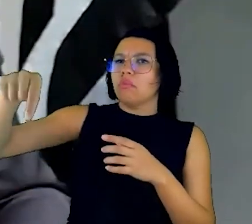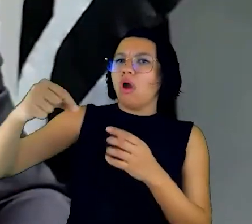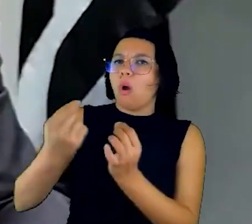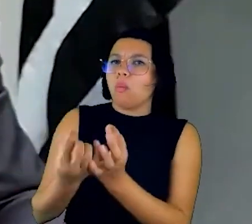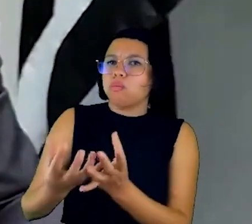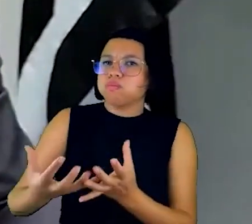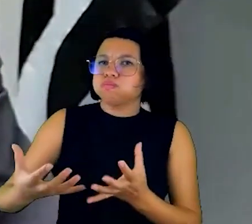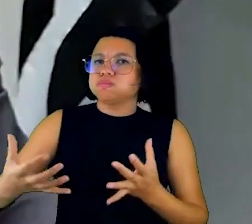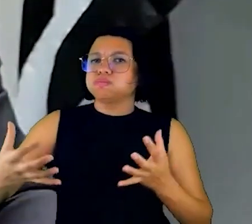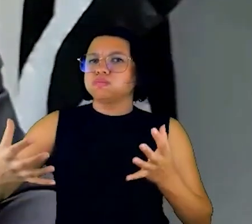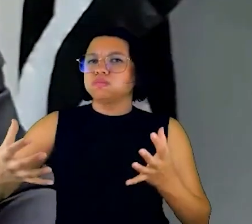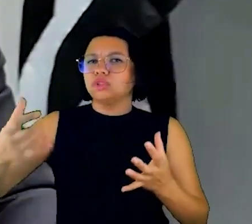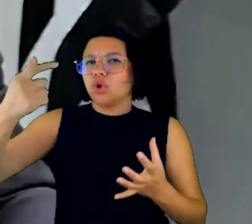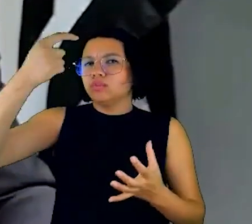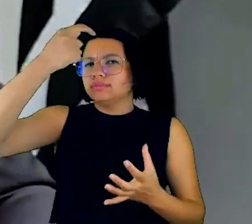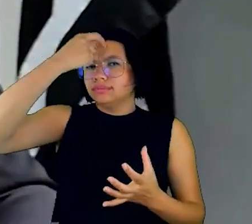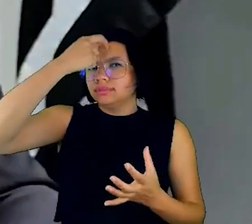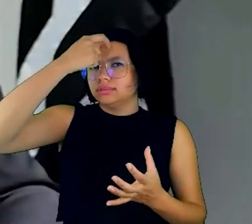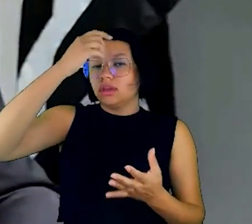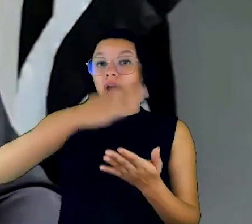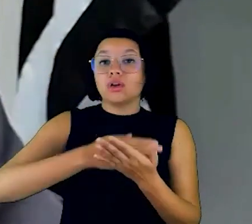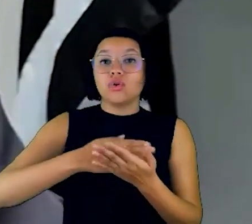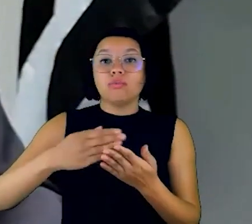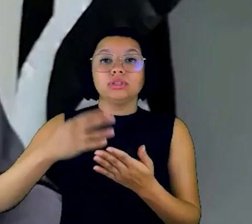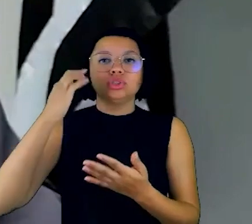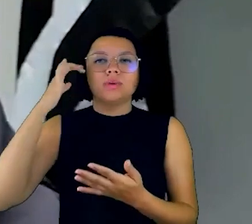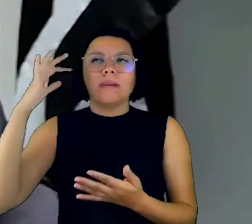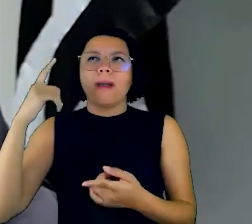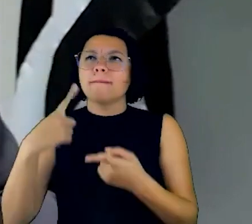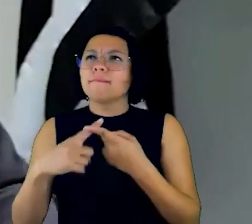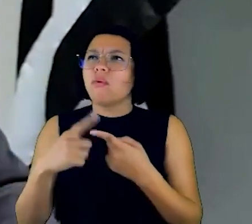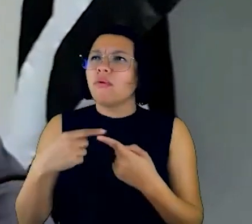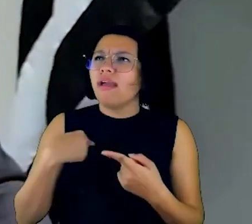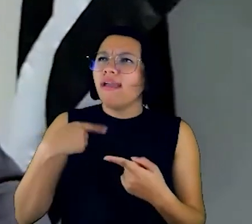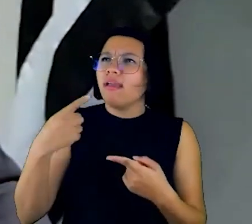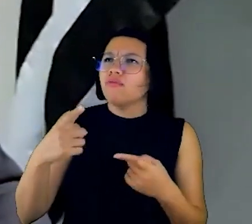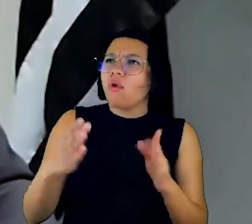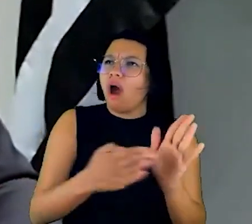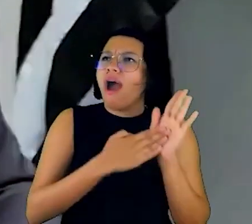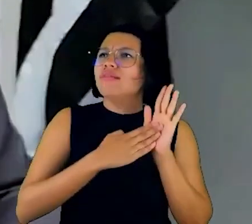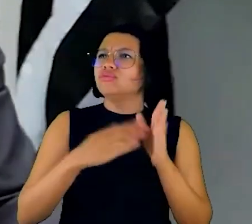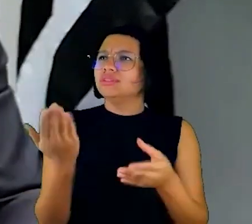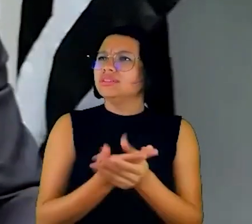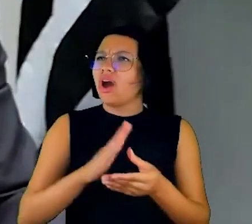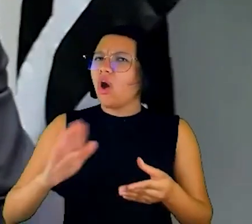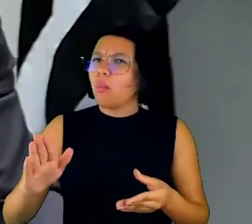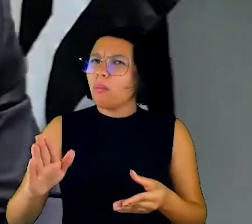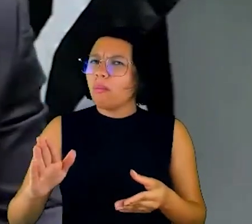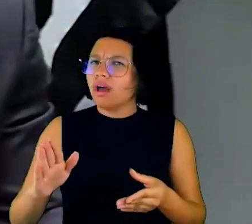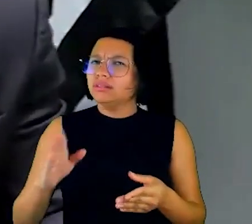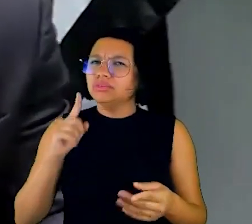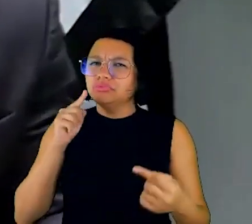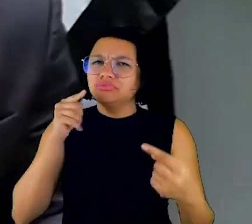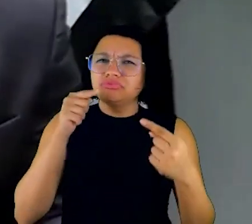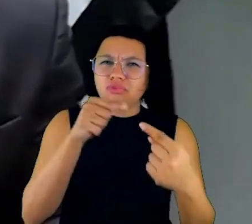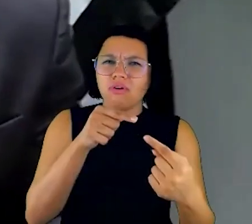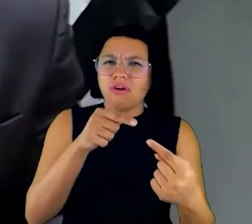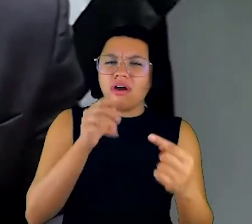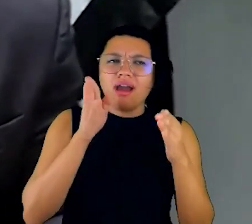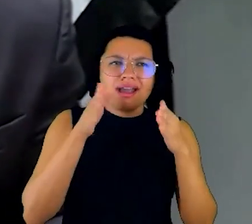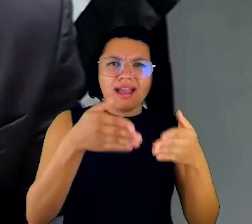de lucidez, e passou a pensar: por que eu vou ajuizar uma ação destinada